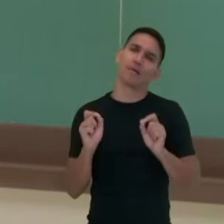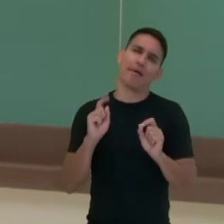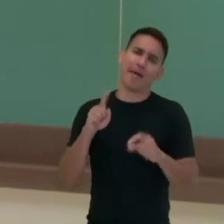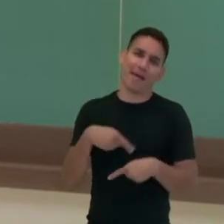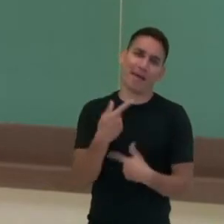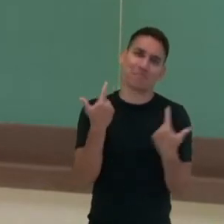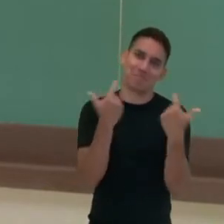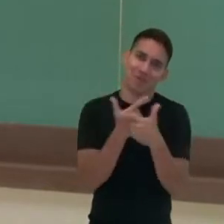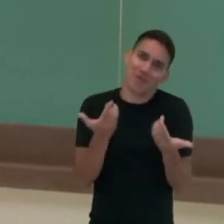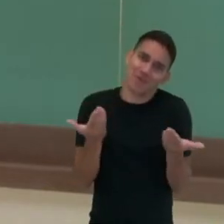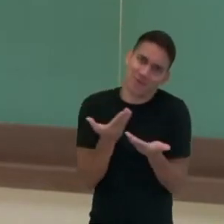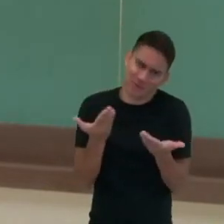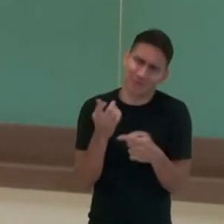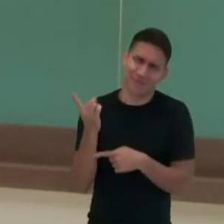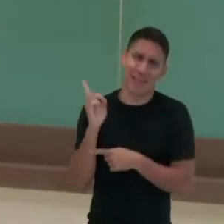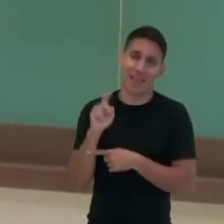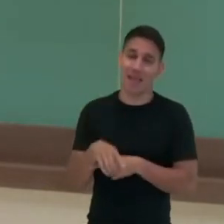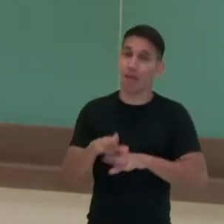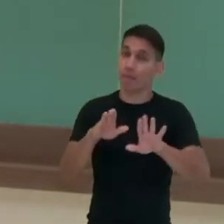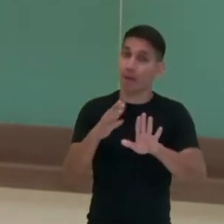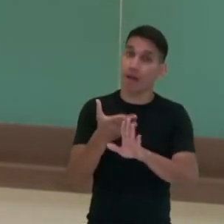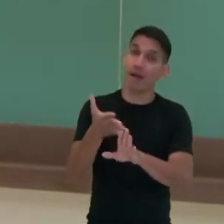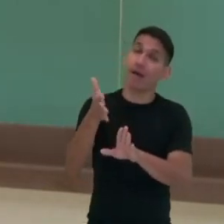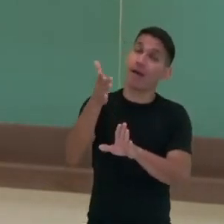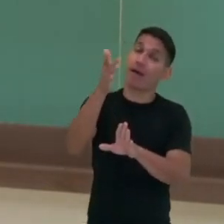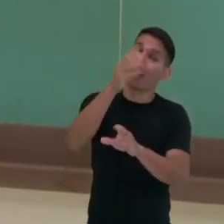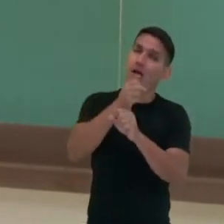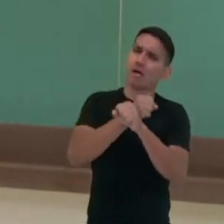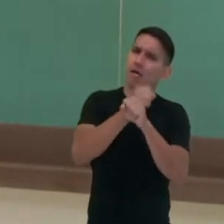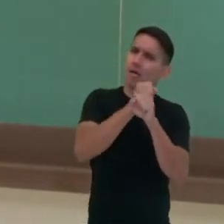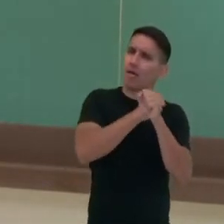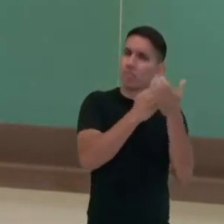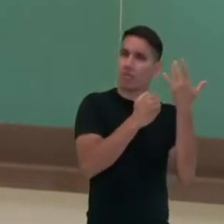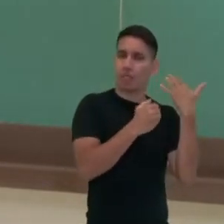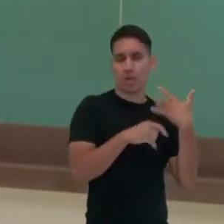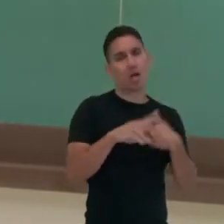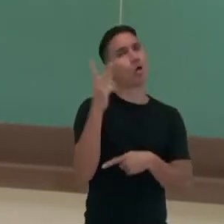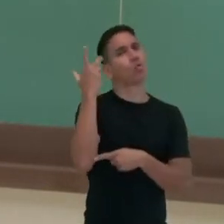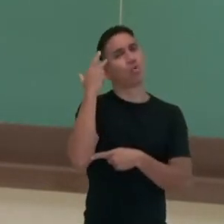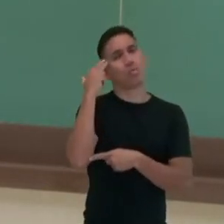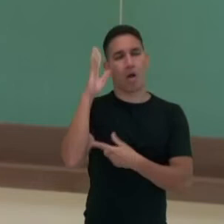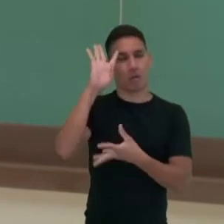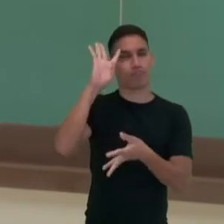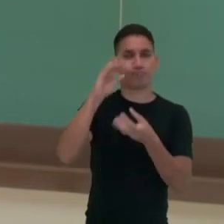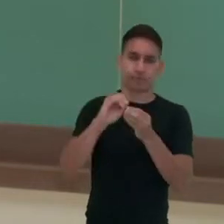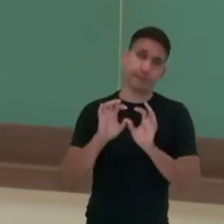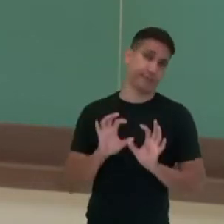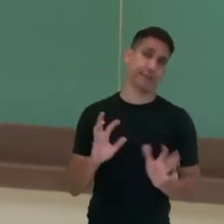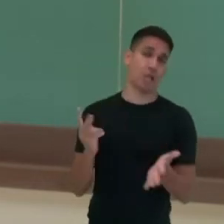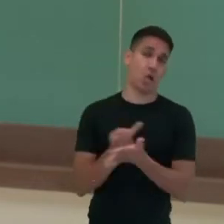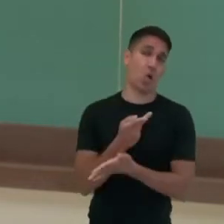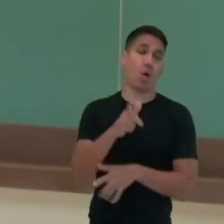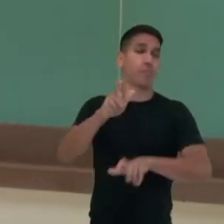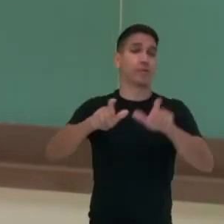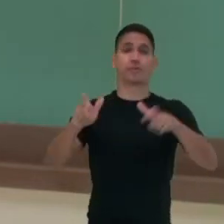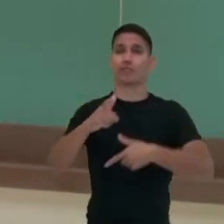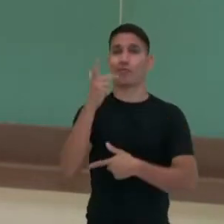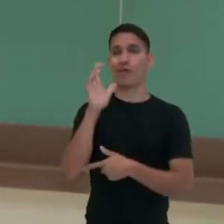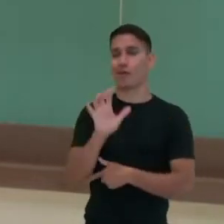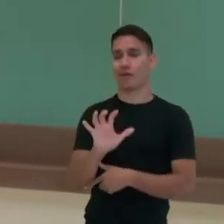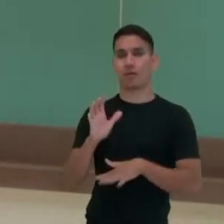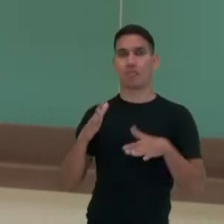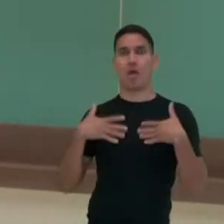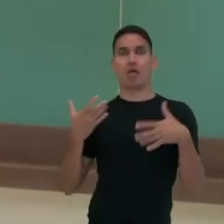É engraçado. Porém, naquela época era perfeitamente compreensível, que as pessoas tivessem então